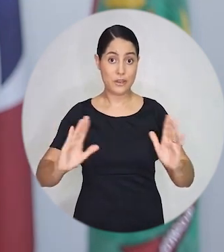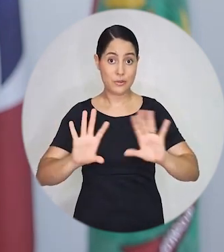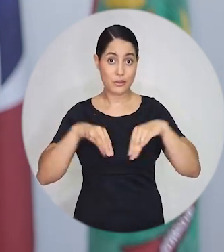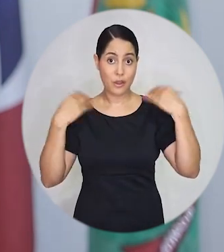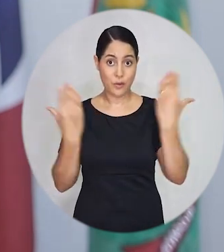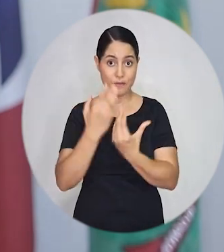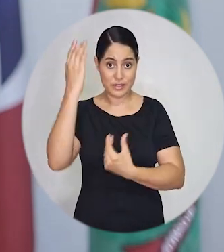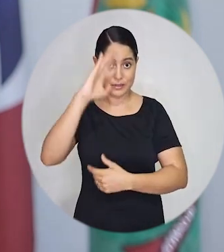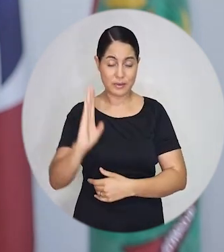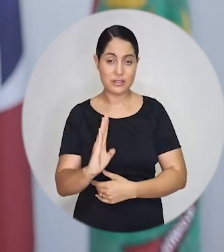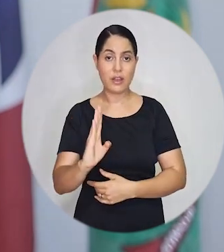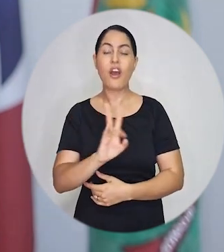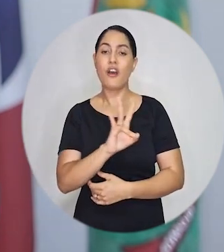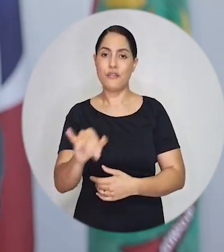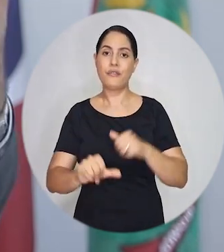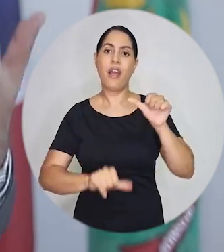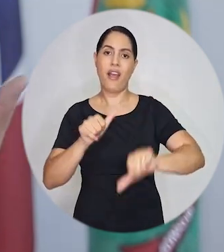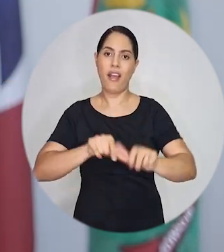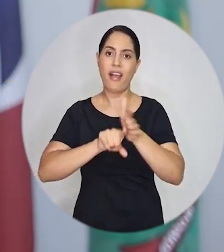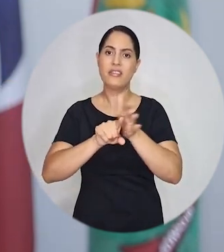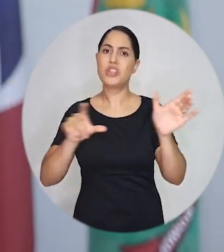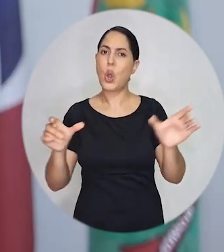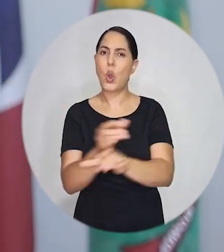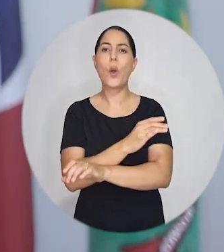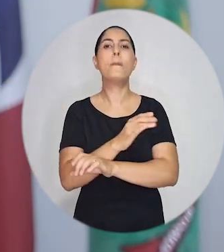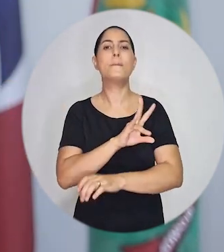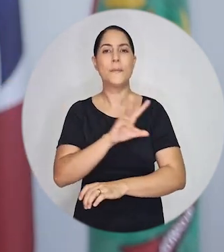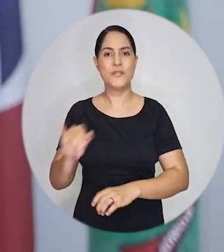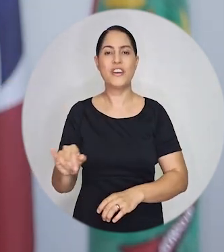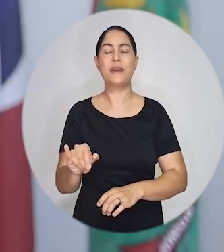quando termina a nossa Conferência Nacional, nós termos